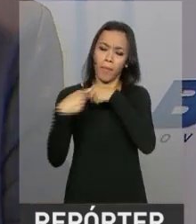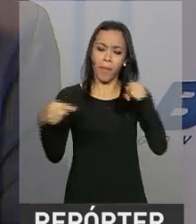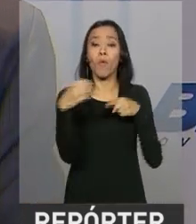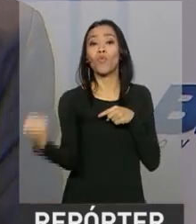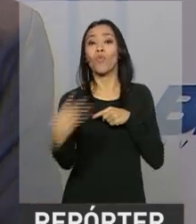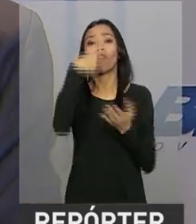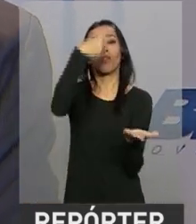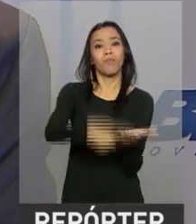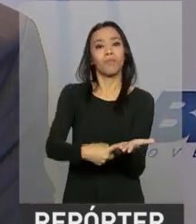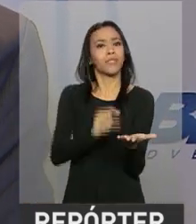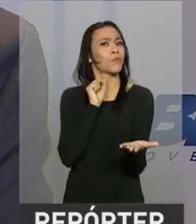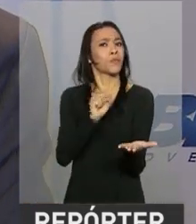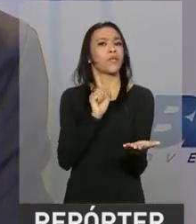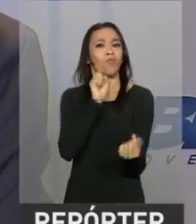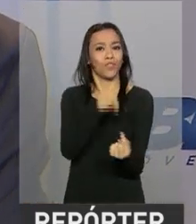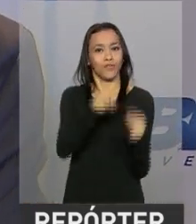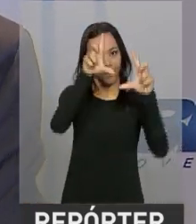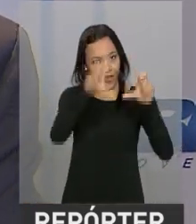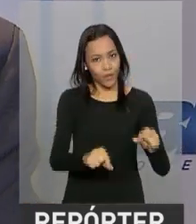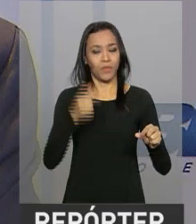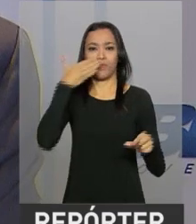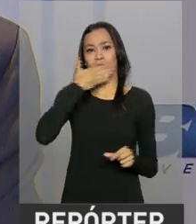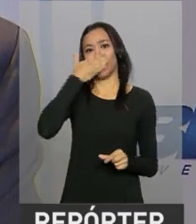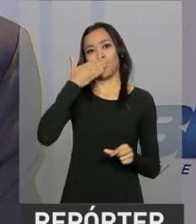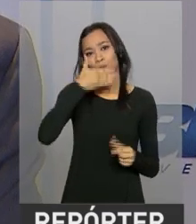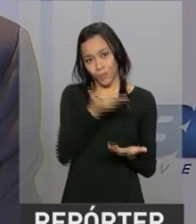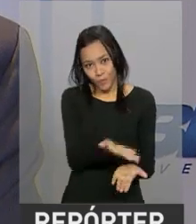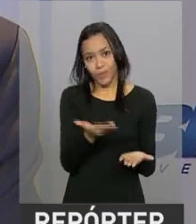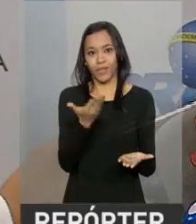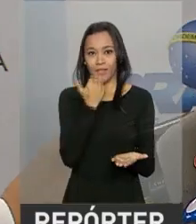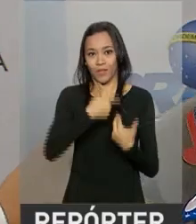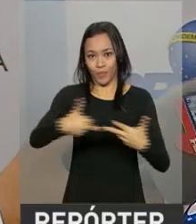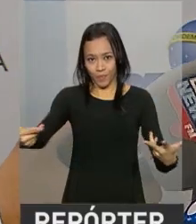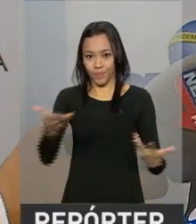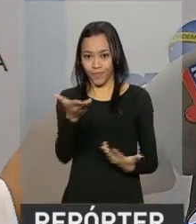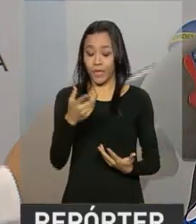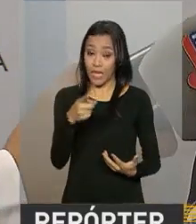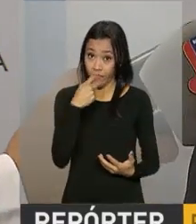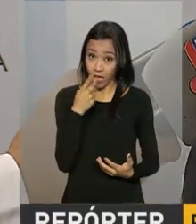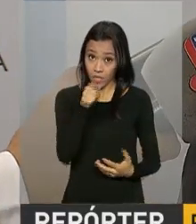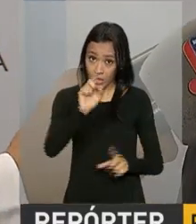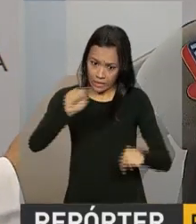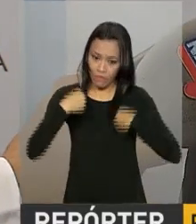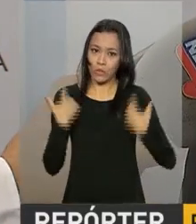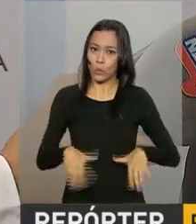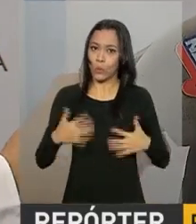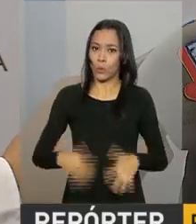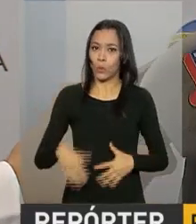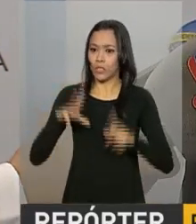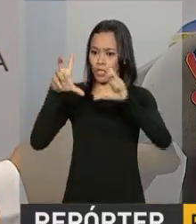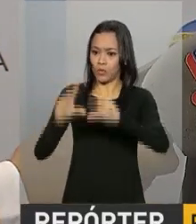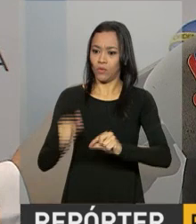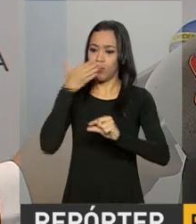parceria desta vez para reduzir o açúcar nos alimentos processados é o desafio para reduzir açúcar